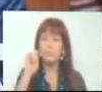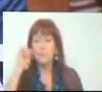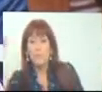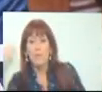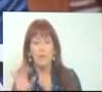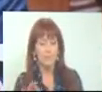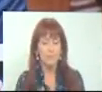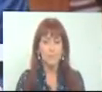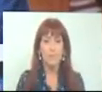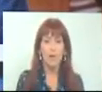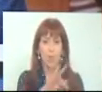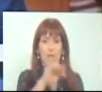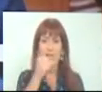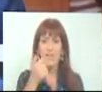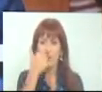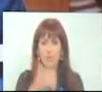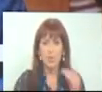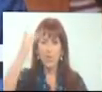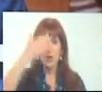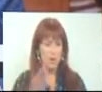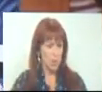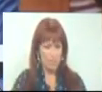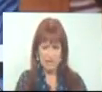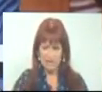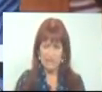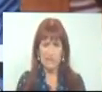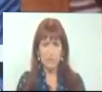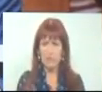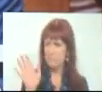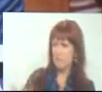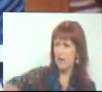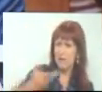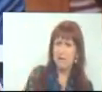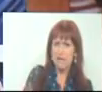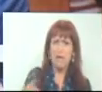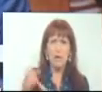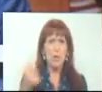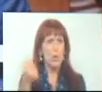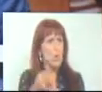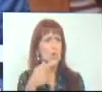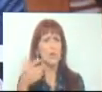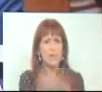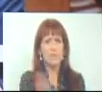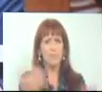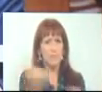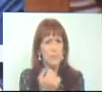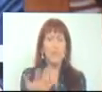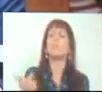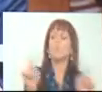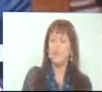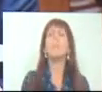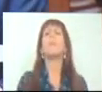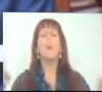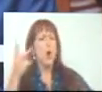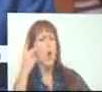criadas para os desempregados com mais de 45 anos, e que pela sua idade são marginalizados na luta pelo regresso ao mercado de trabalho.